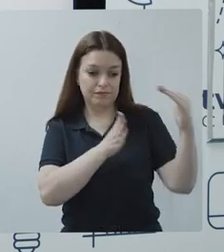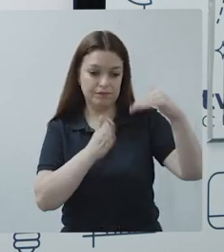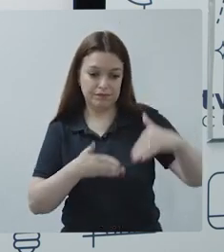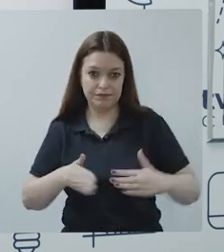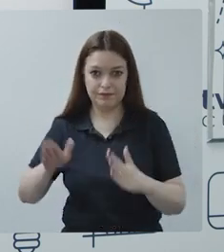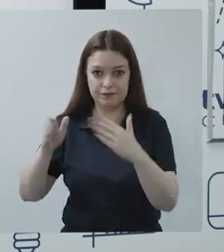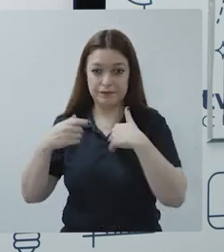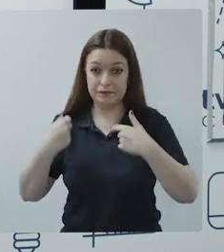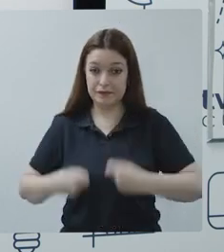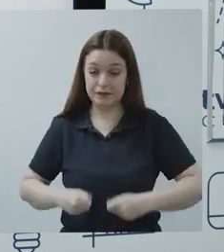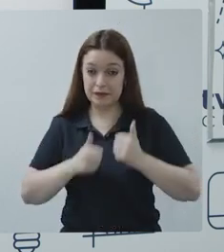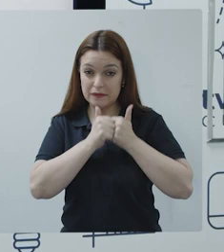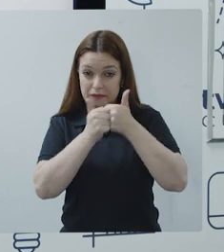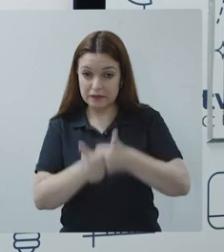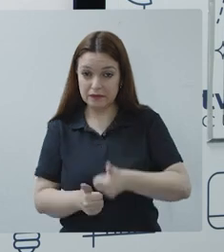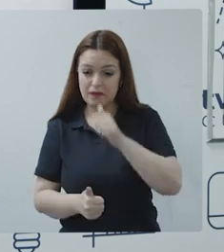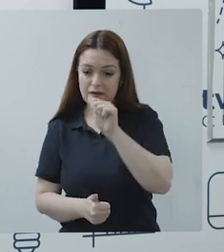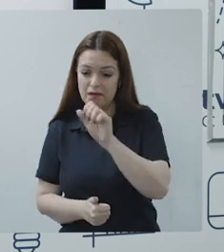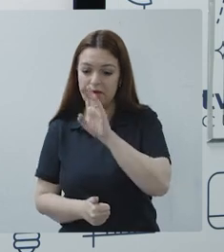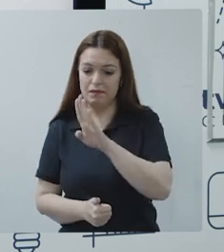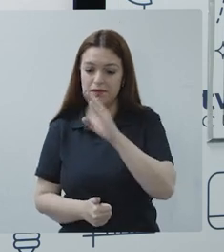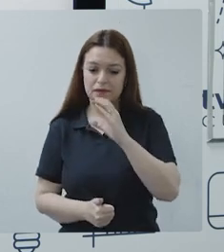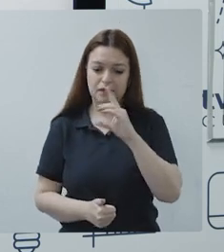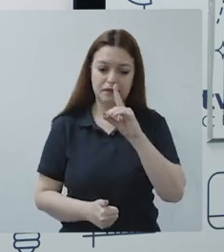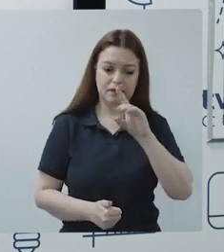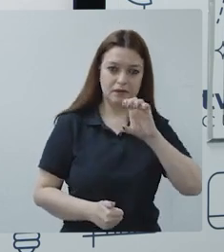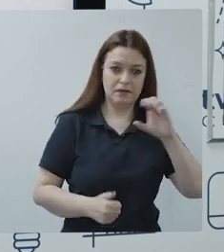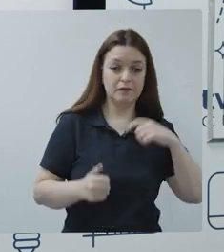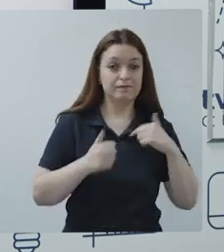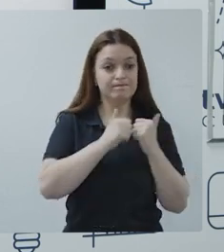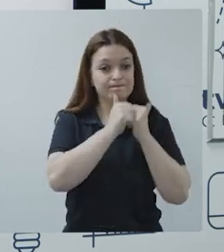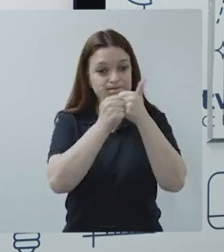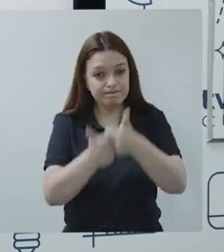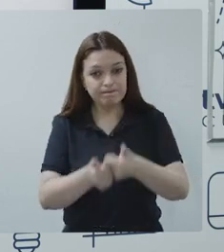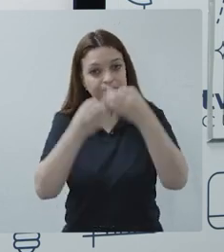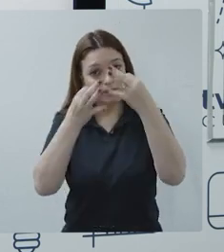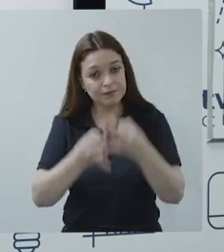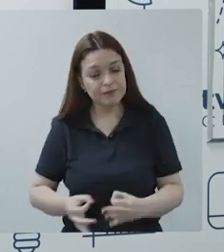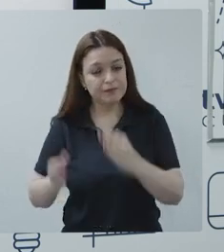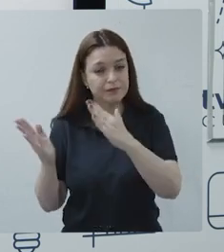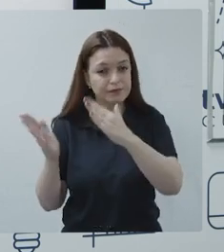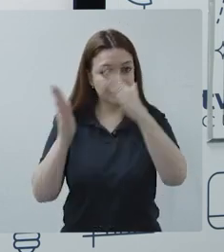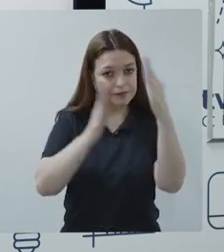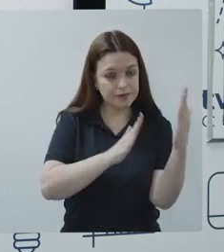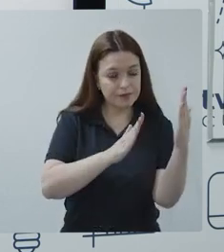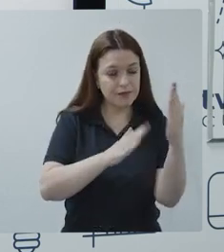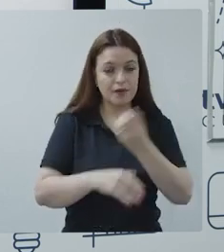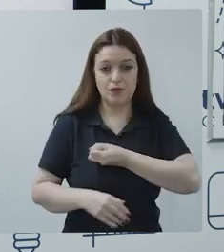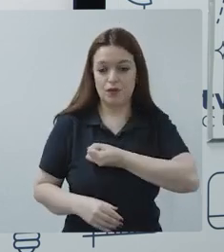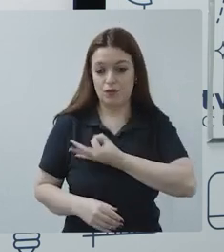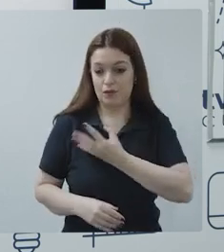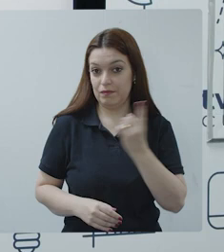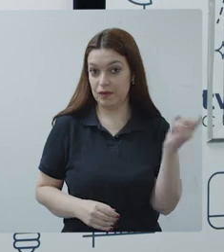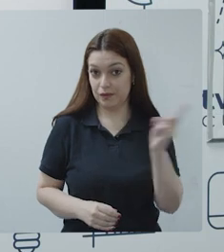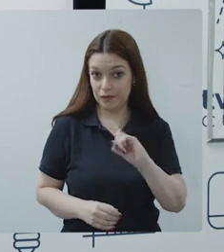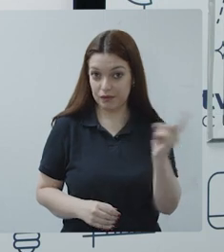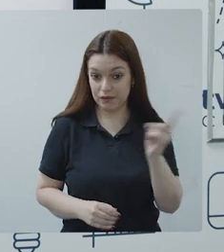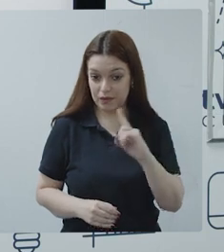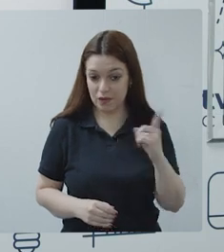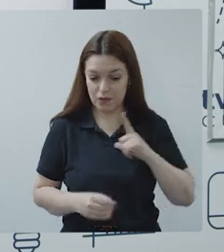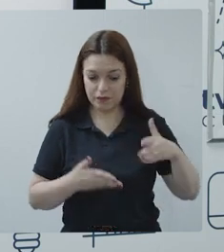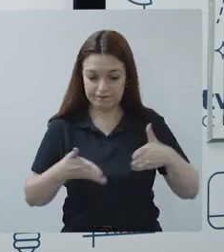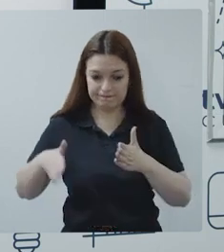do alfabeto. Então, eu preciso caminhar pelas letras do alfabeto e percorrendo a ordem